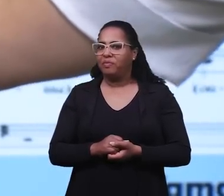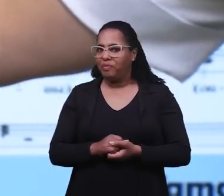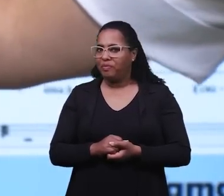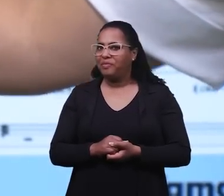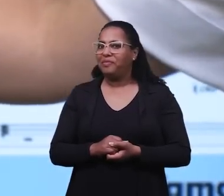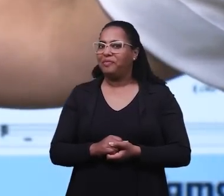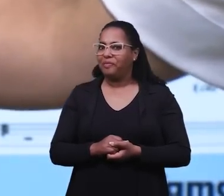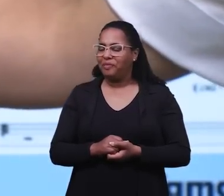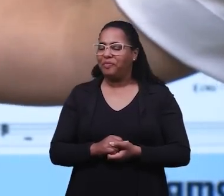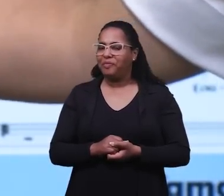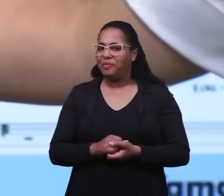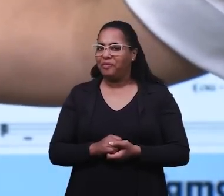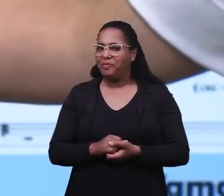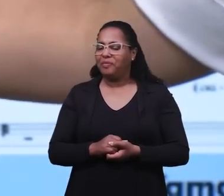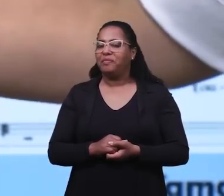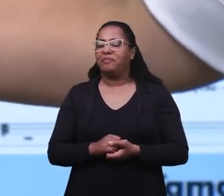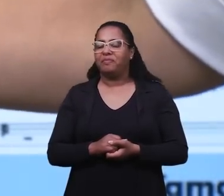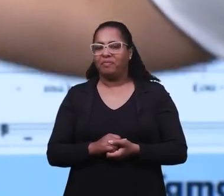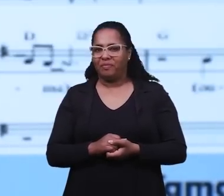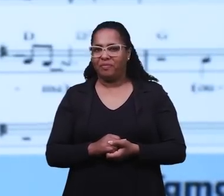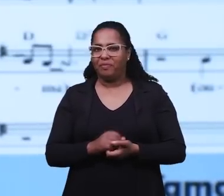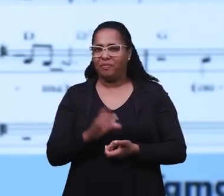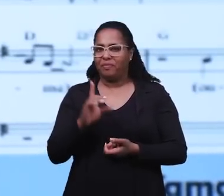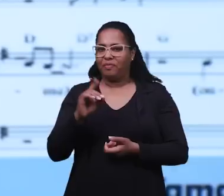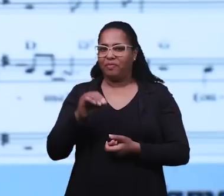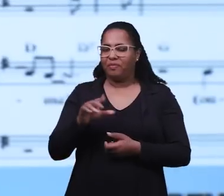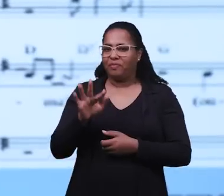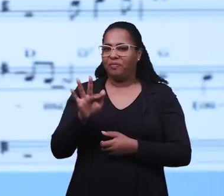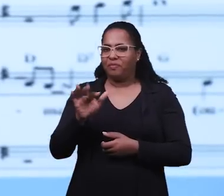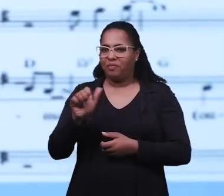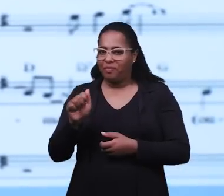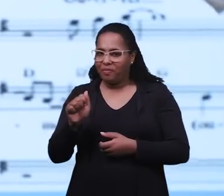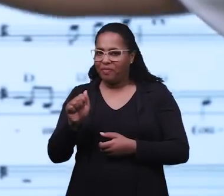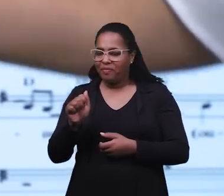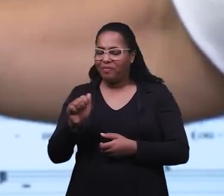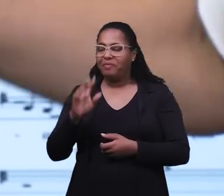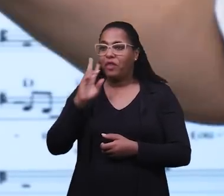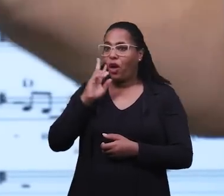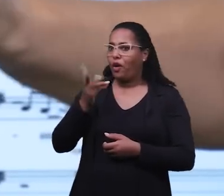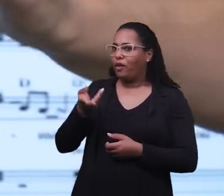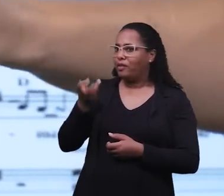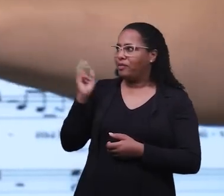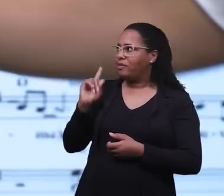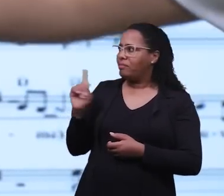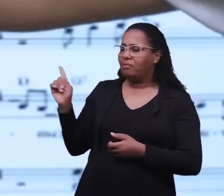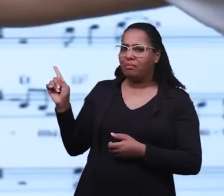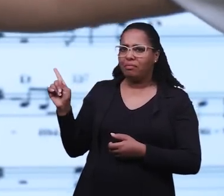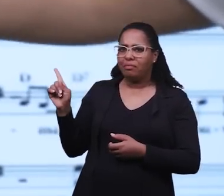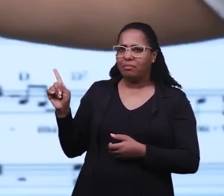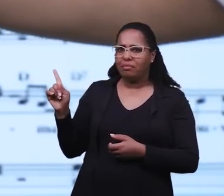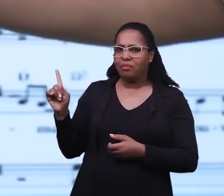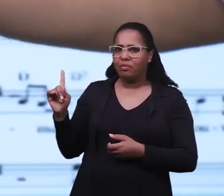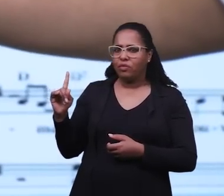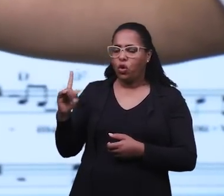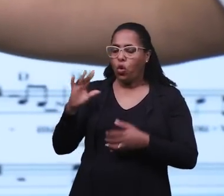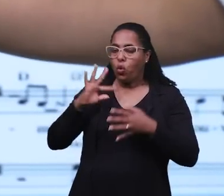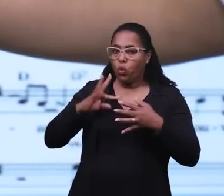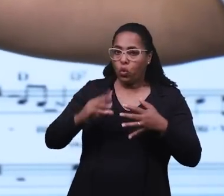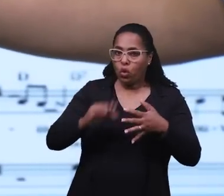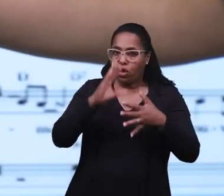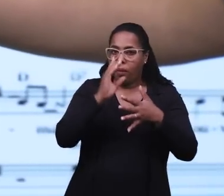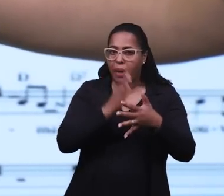dó, sol, fá, dó, fá. Observe, não é todo